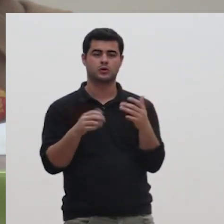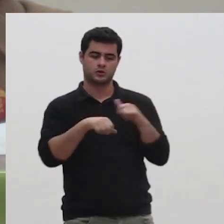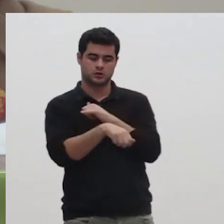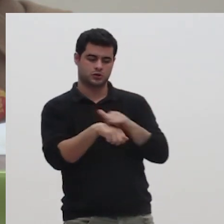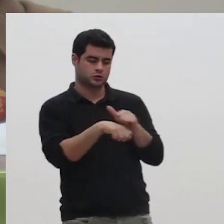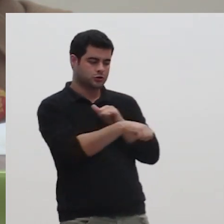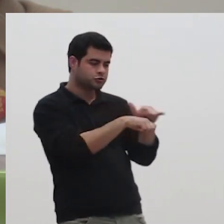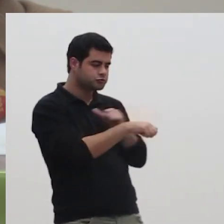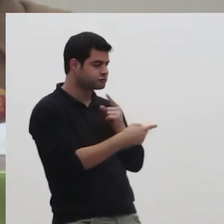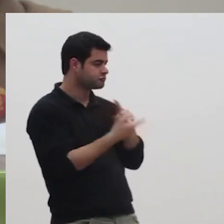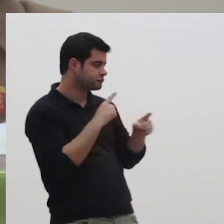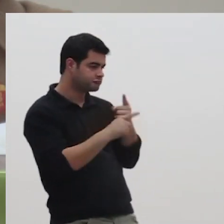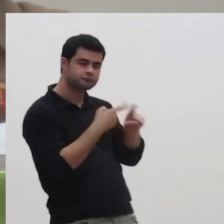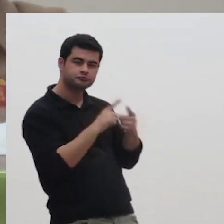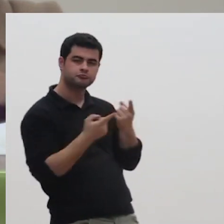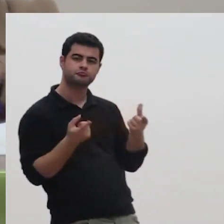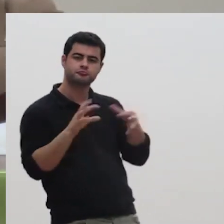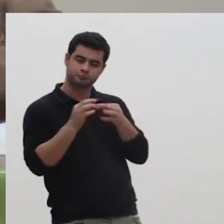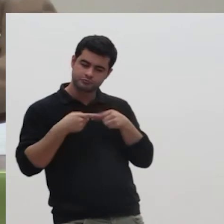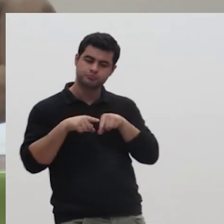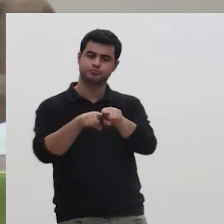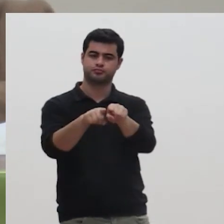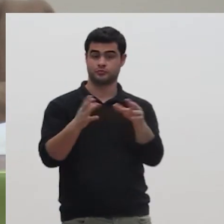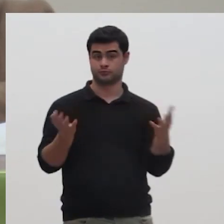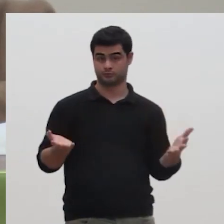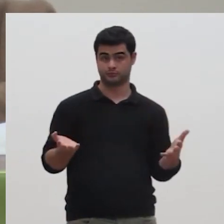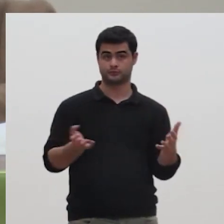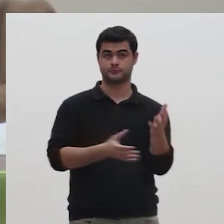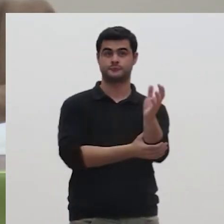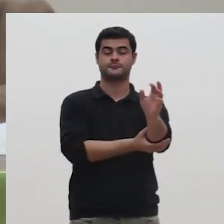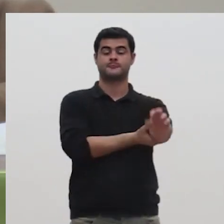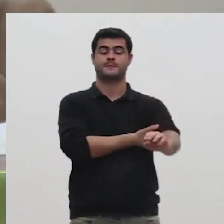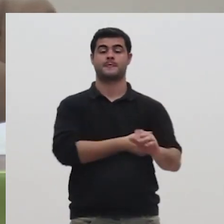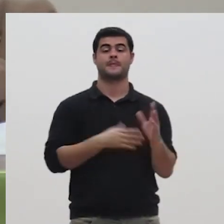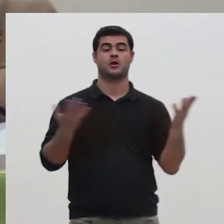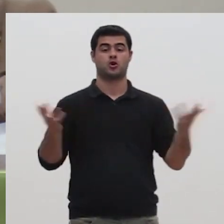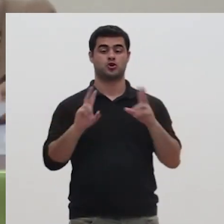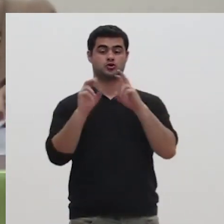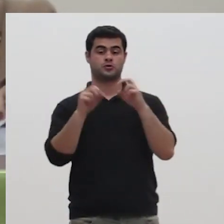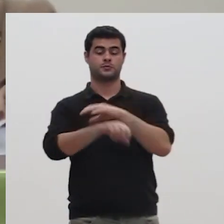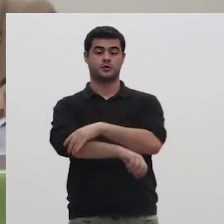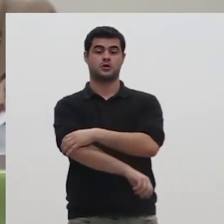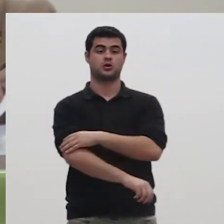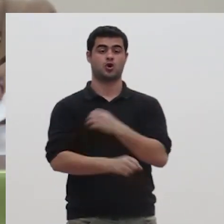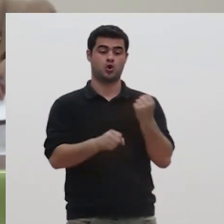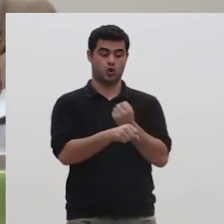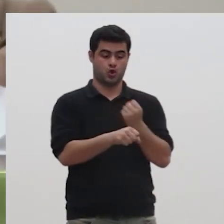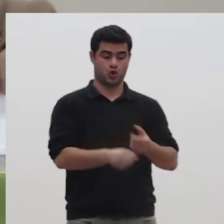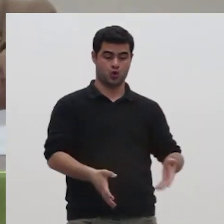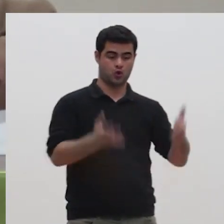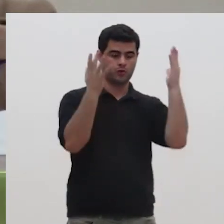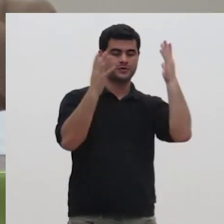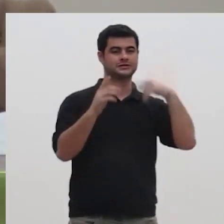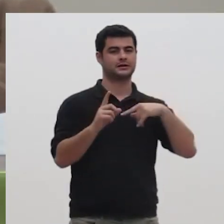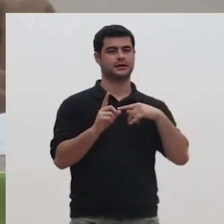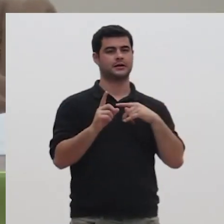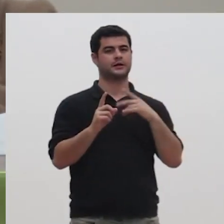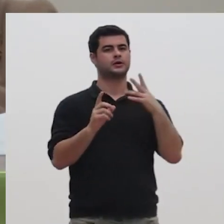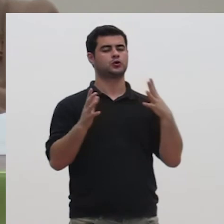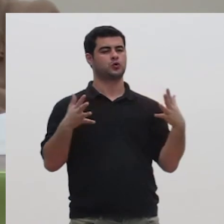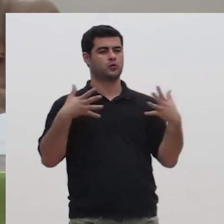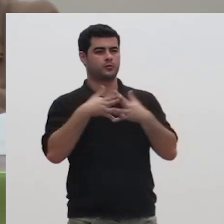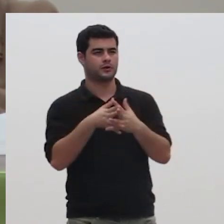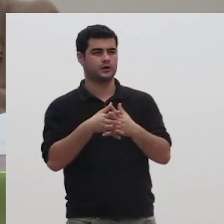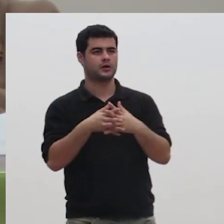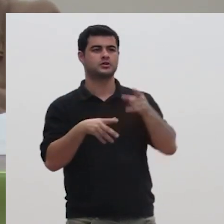tem que andar. A parte das obras na nossa universidade é considerada um grande gargalo. Isso, para